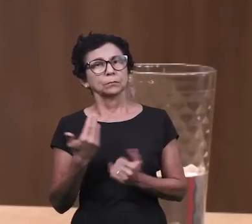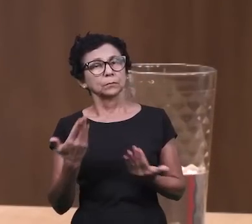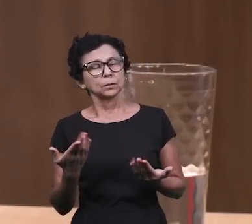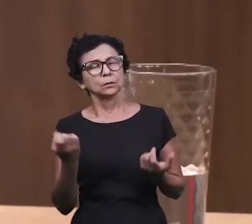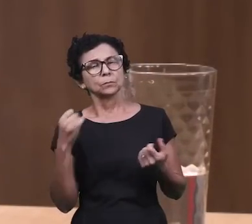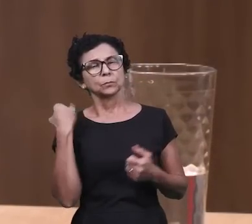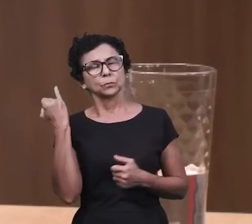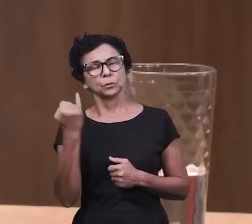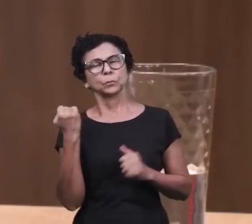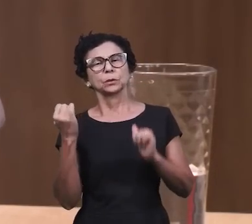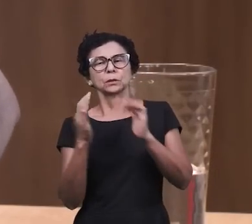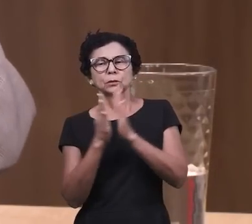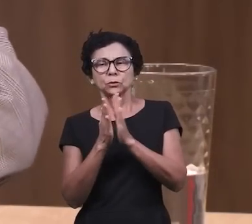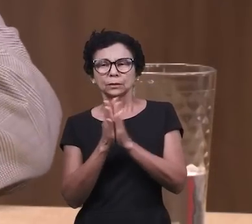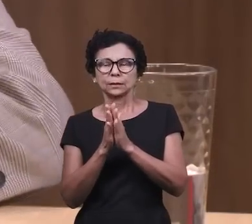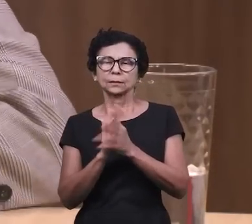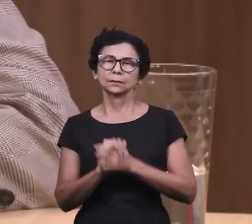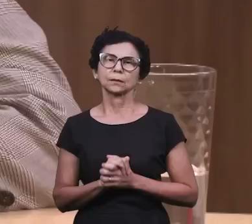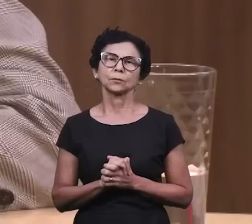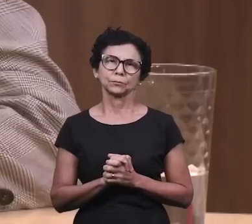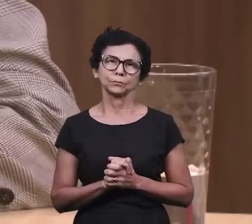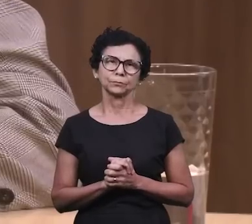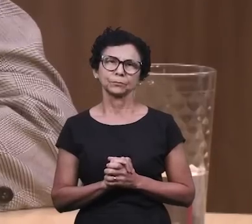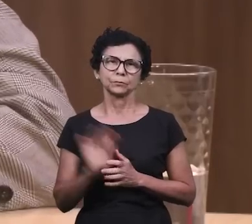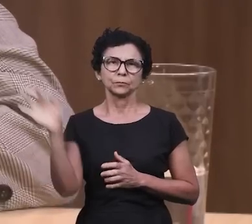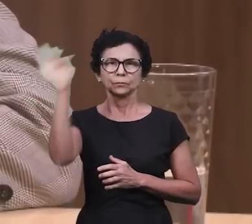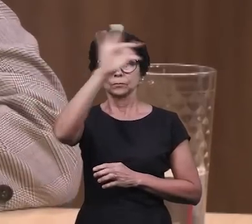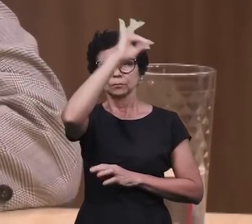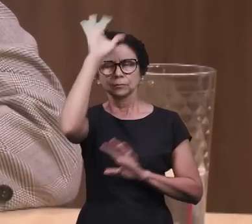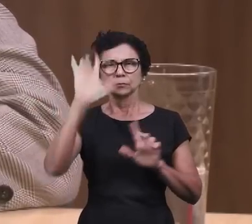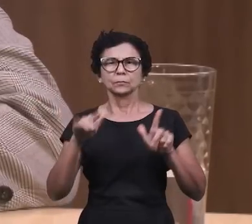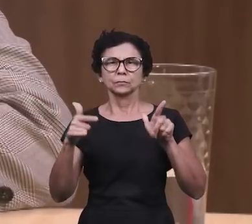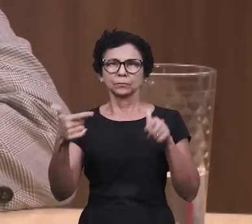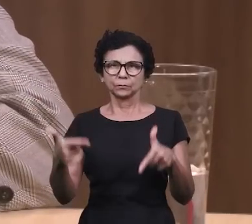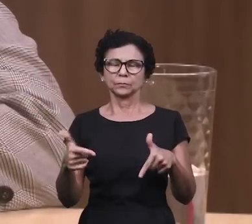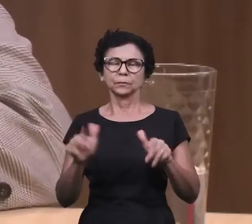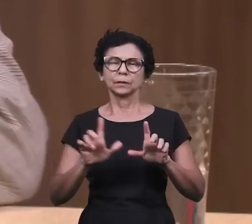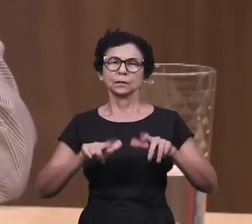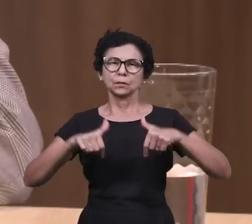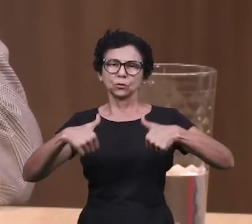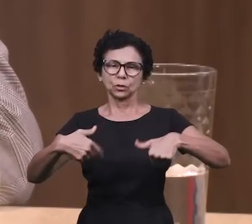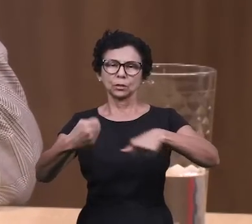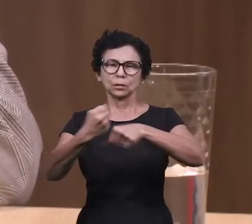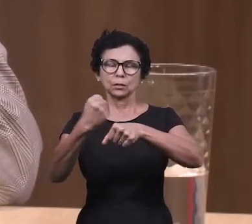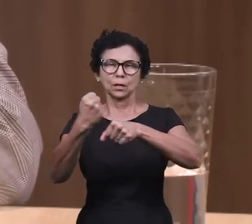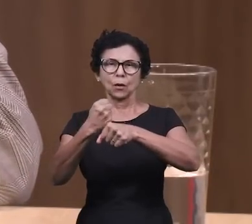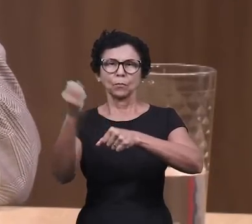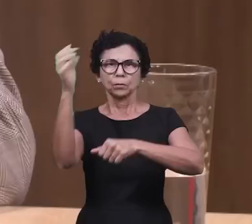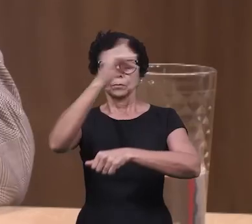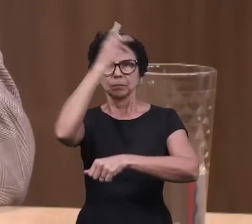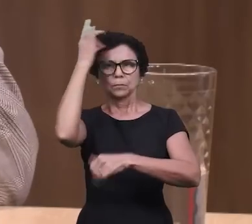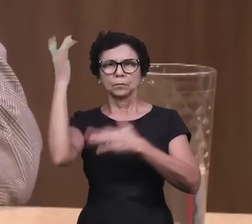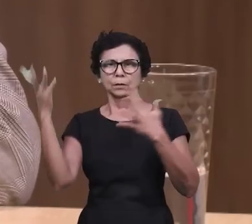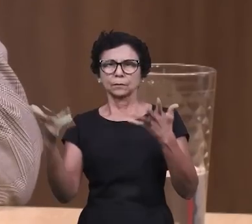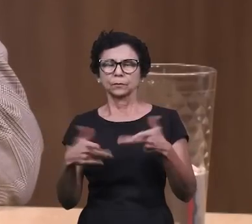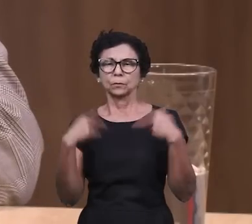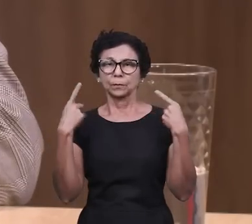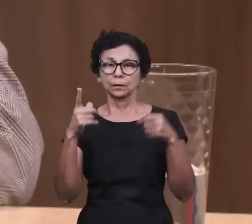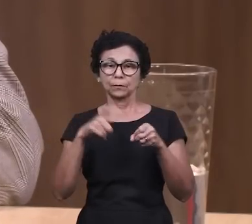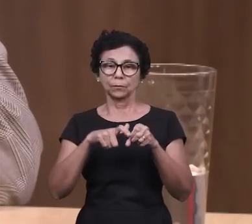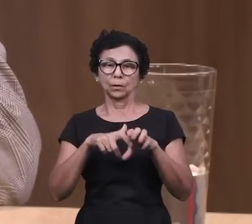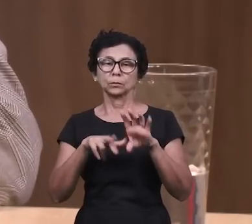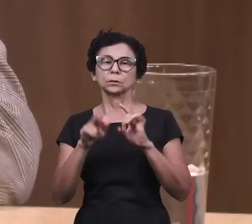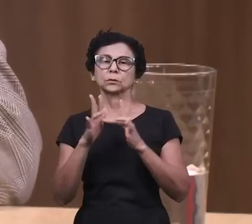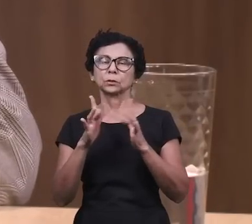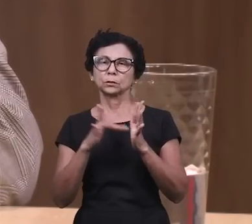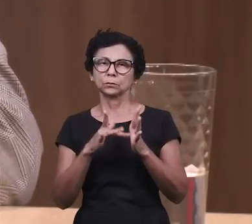oração, da intercessão e da operação do Espírito Santo nessa obra maravilhosa. Né? Nós estamos pregando aí a vinda de